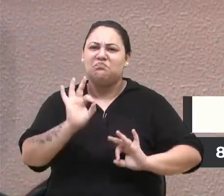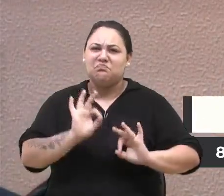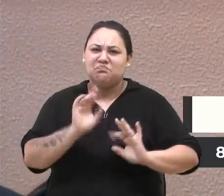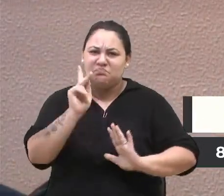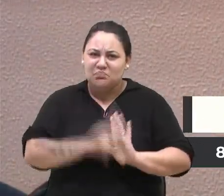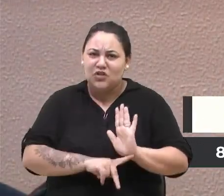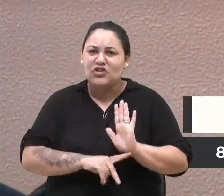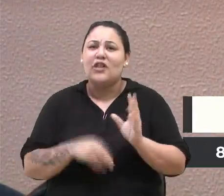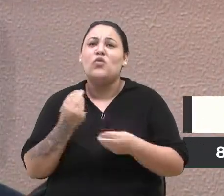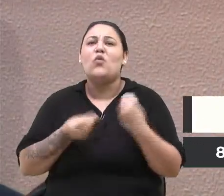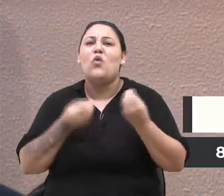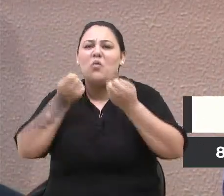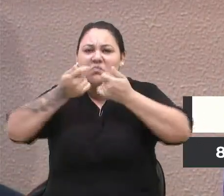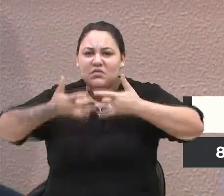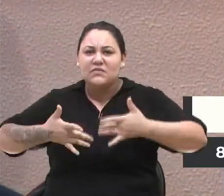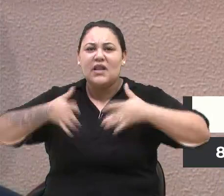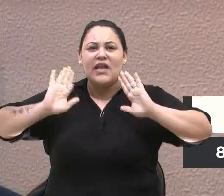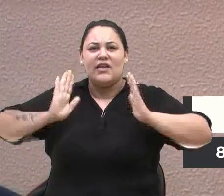disse,